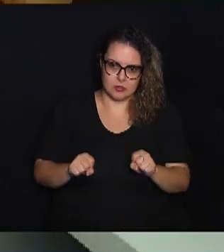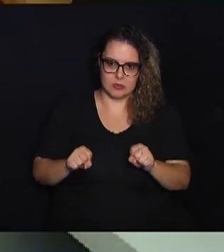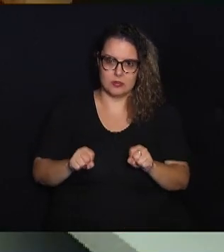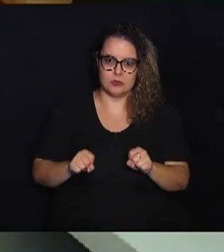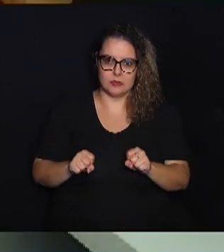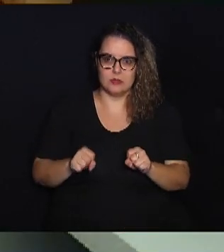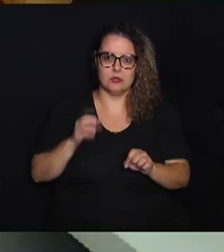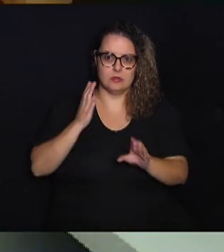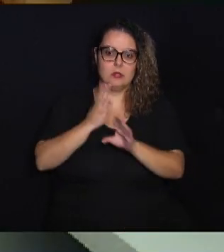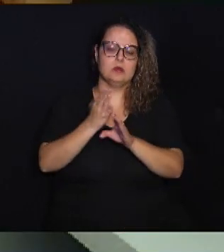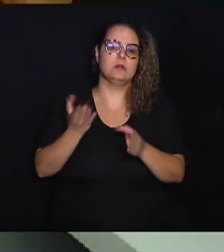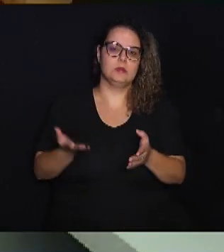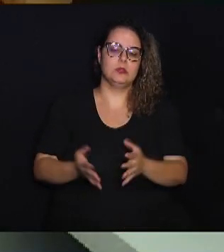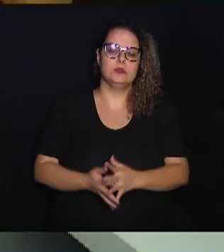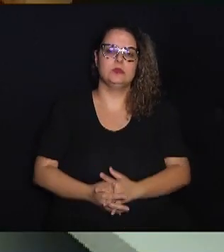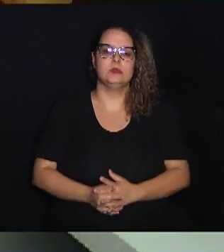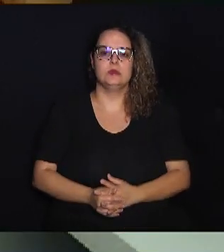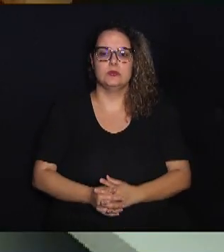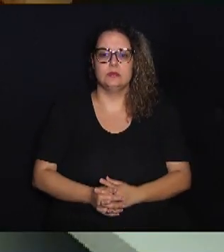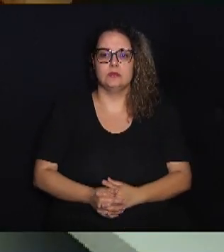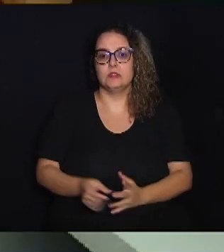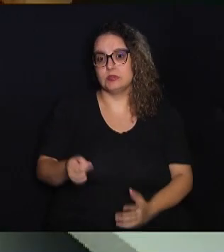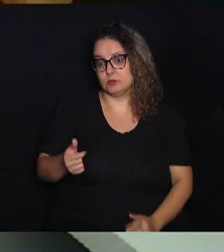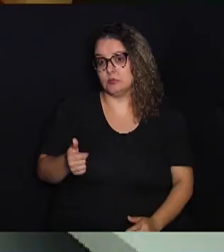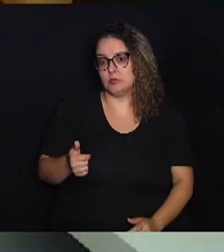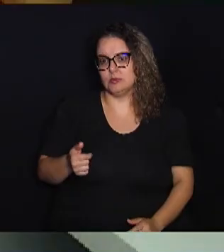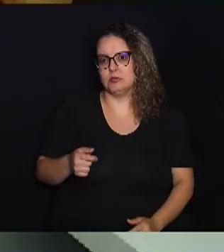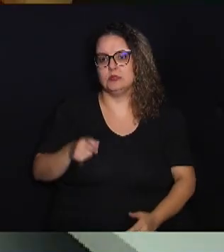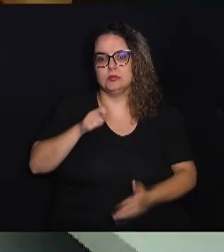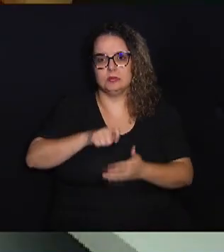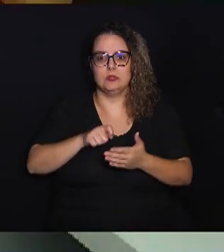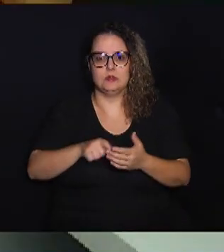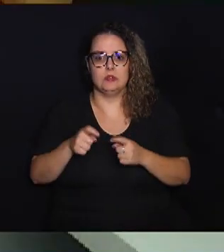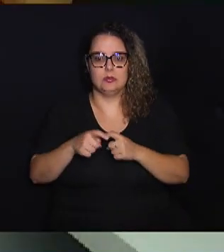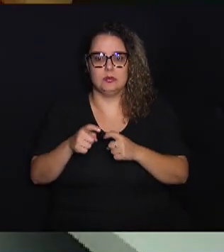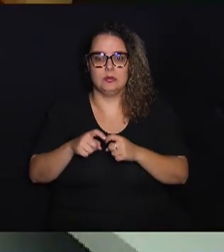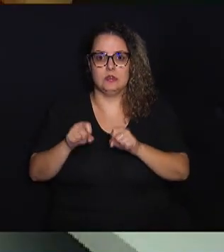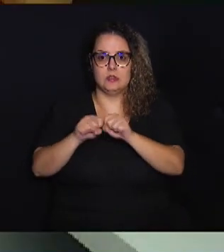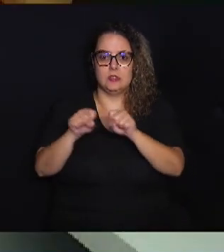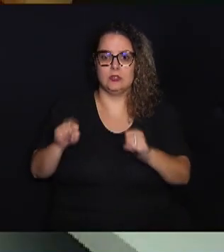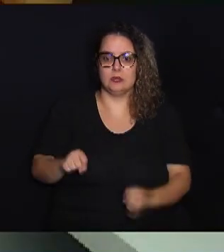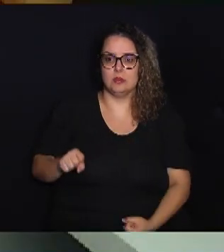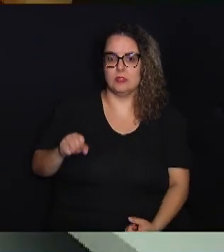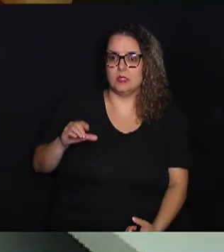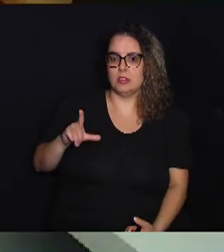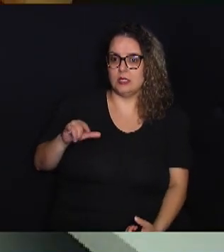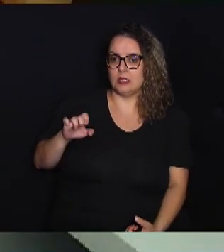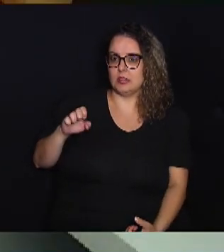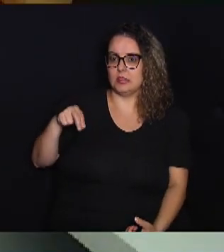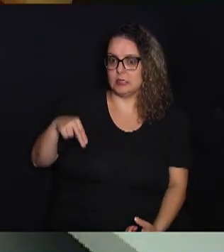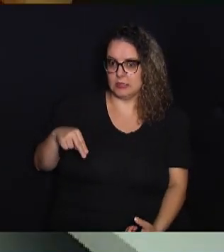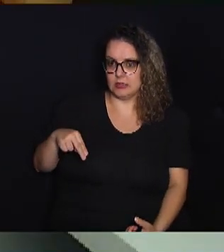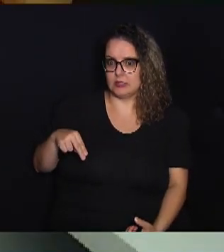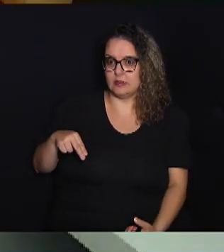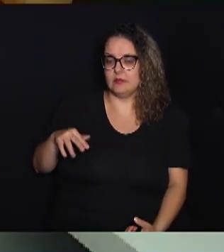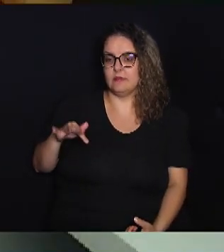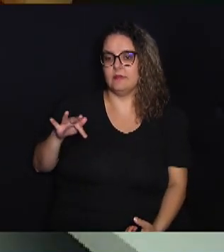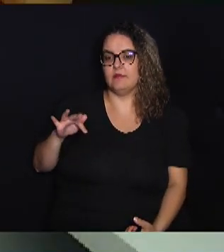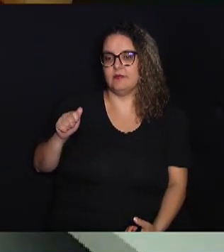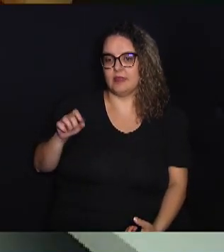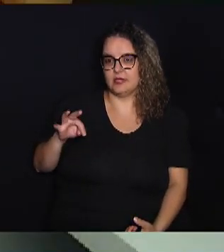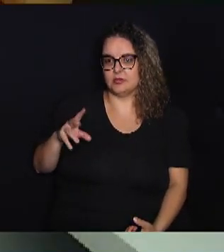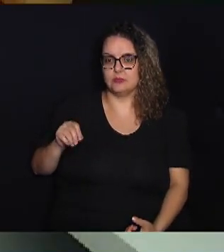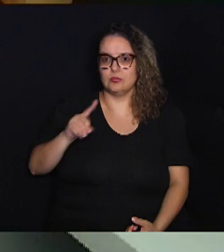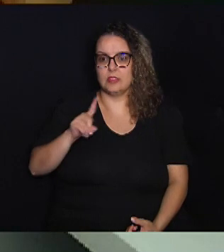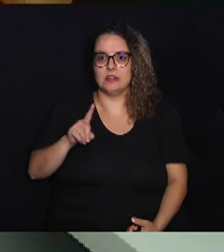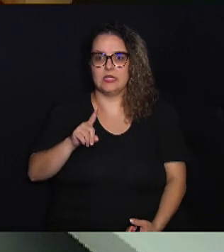recém-descoberto, né, faz pouco tempo que foi descrito na medicina, que chama sistema linfático. Não é o linfático da drenagem linfática,